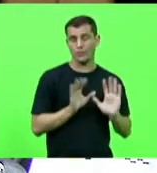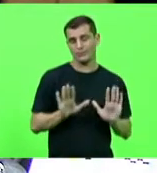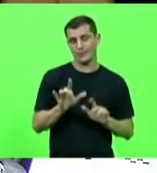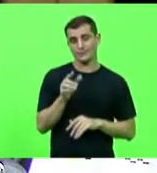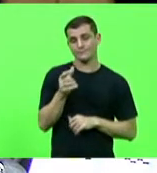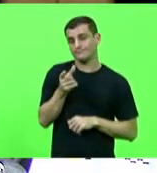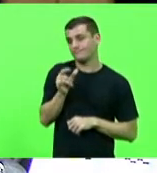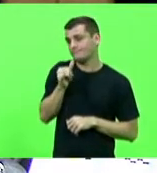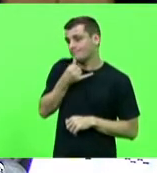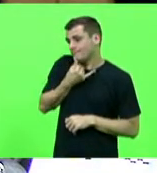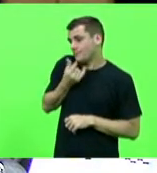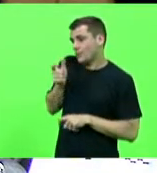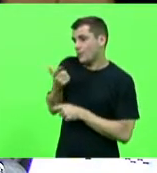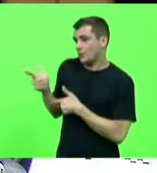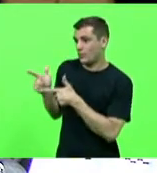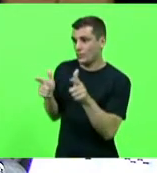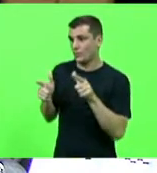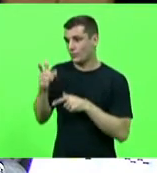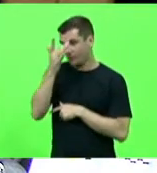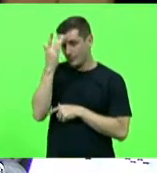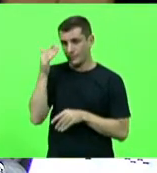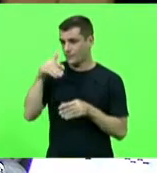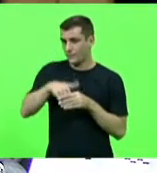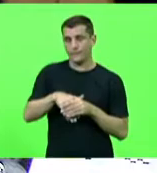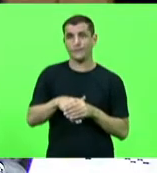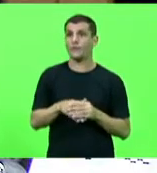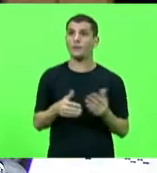final do ano, nós aprovamos um pacotaço